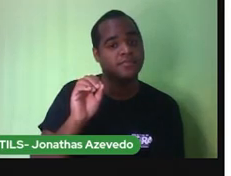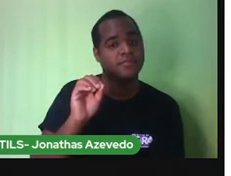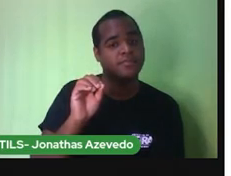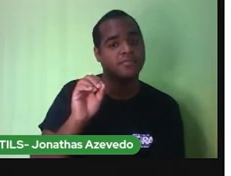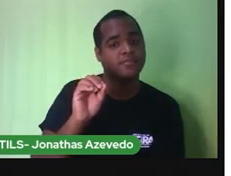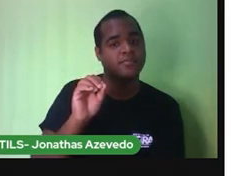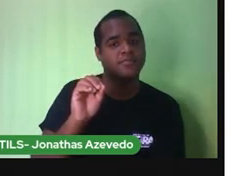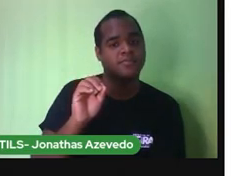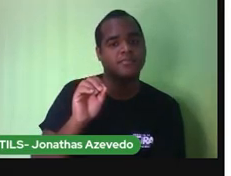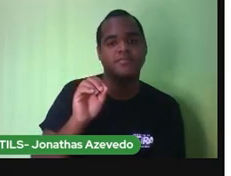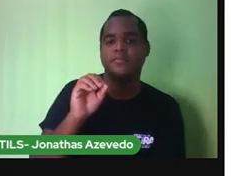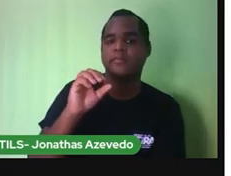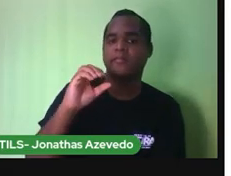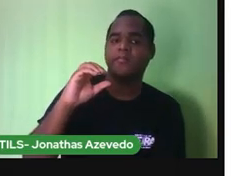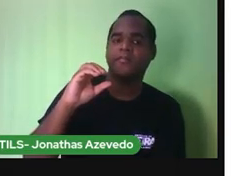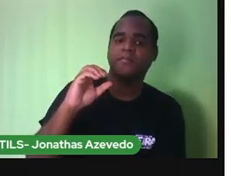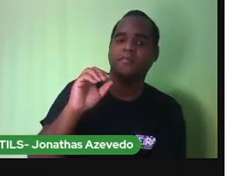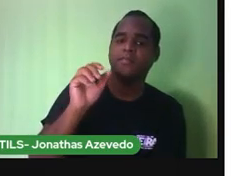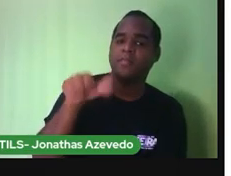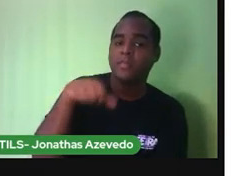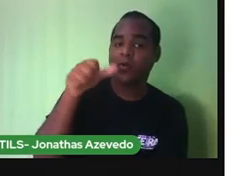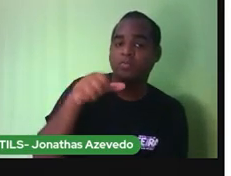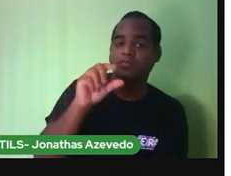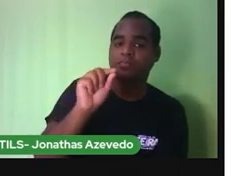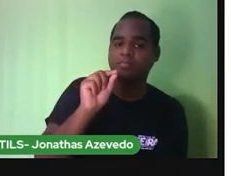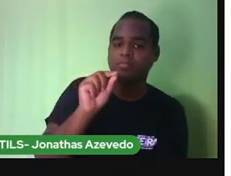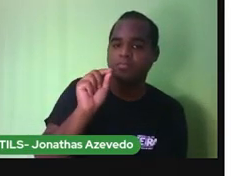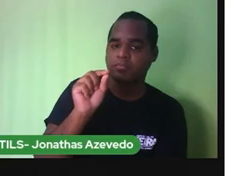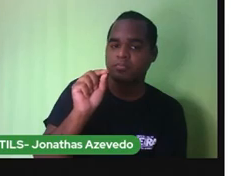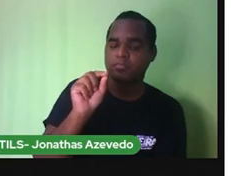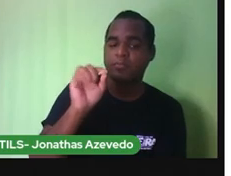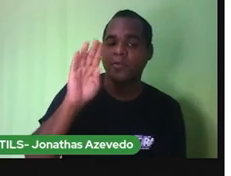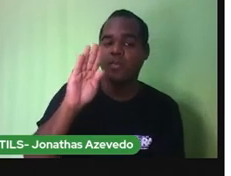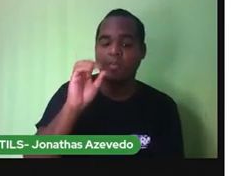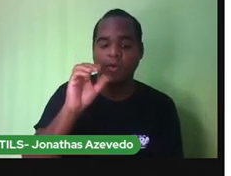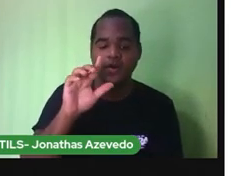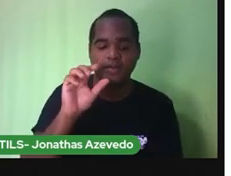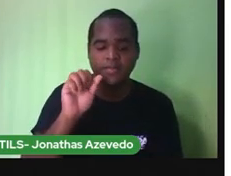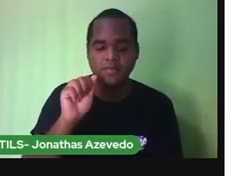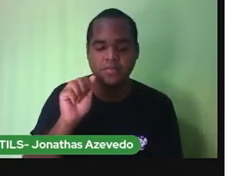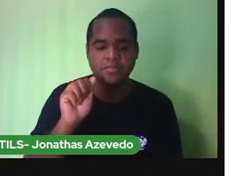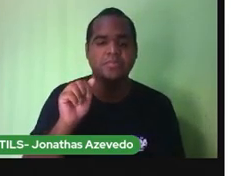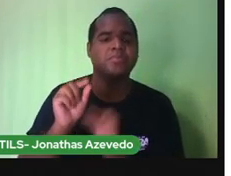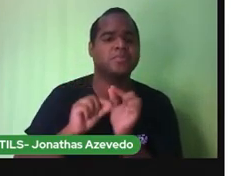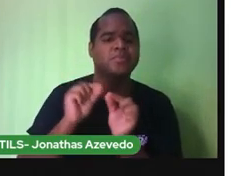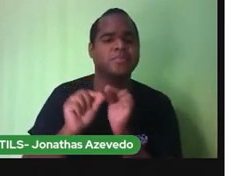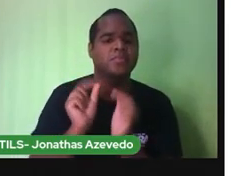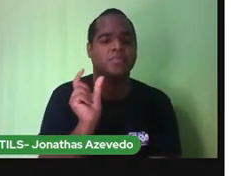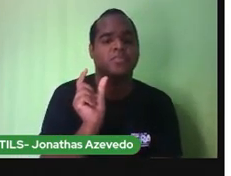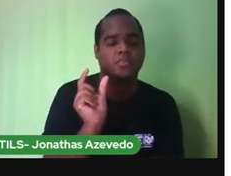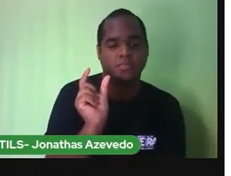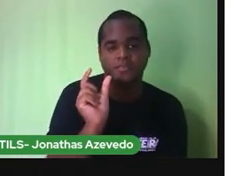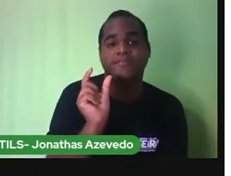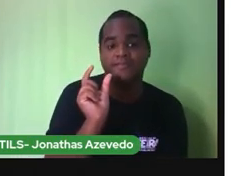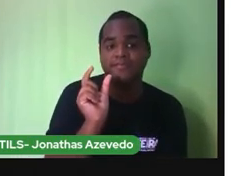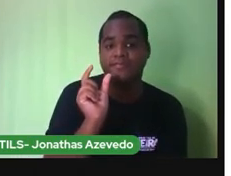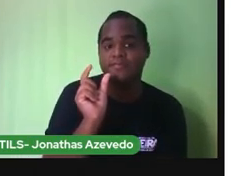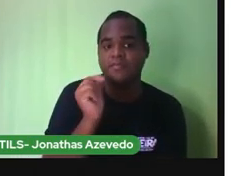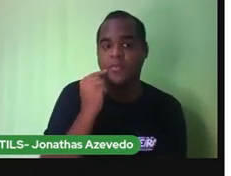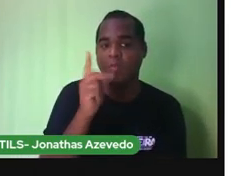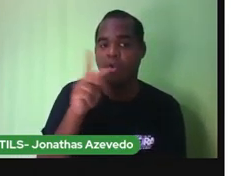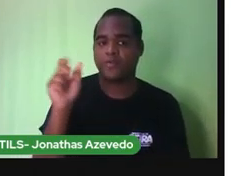novo e a próxima palavra bola a palavrinha e isso